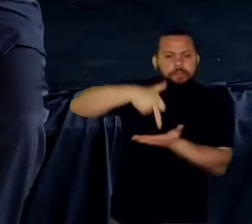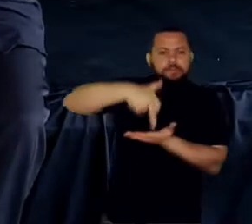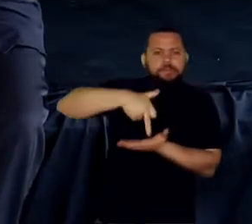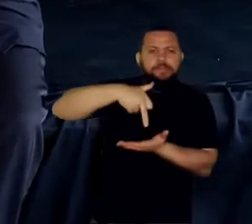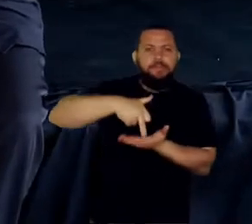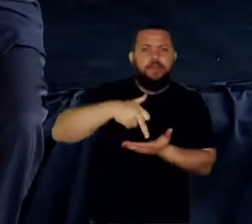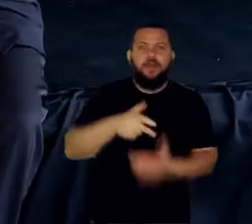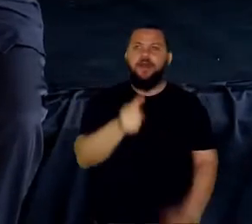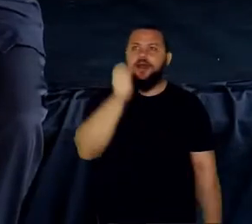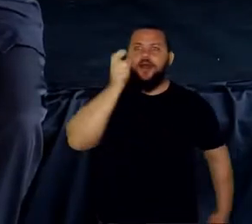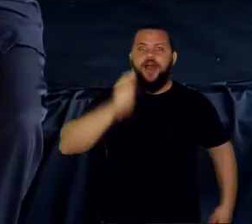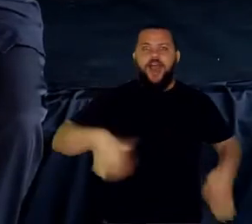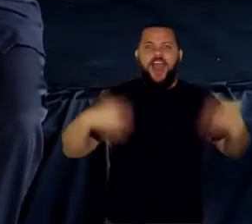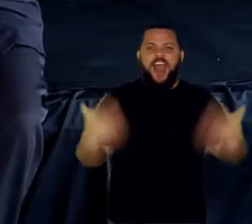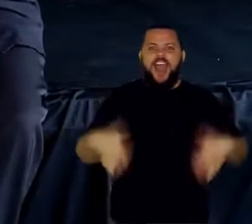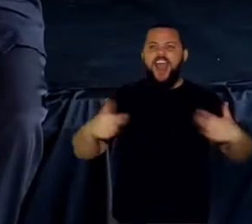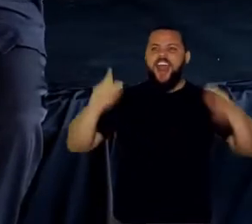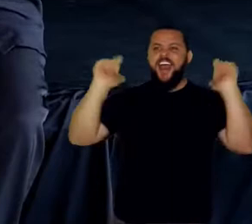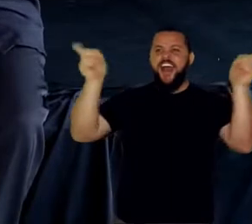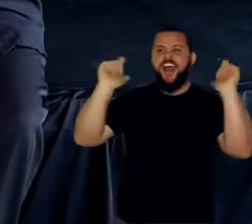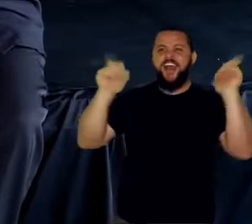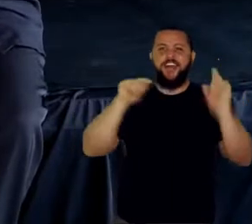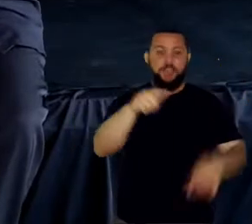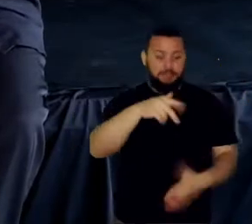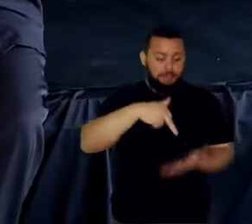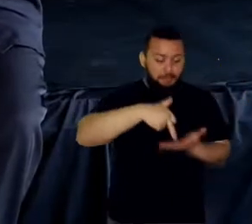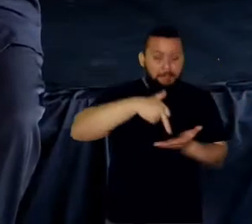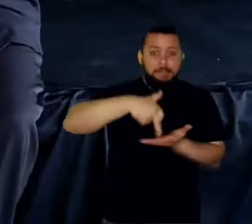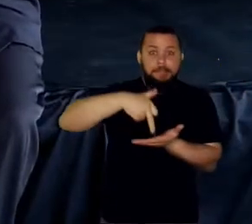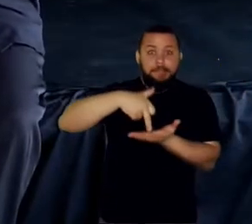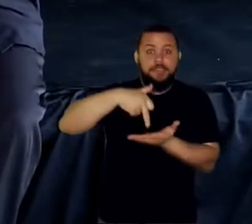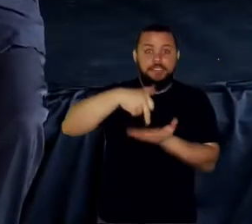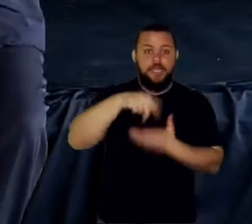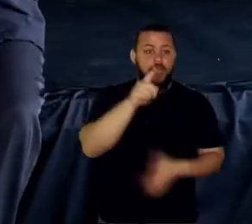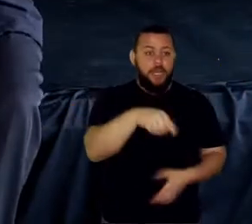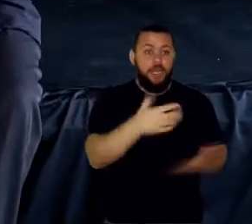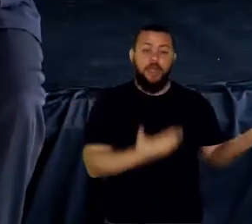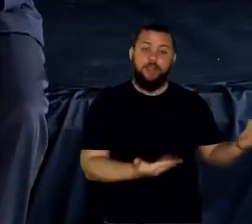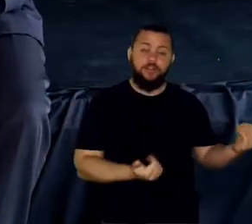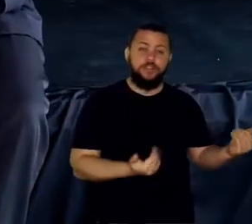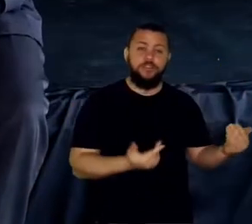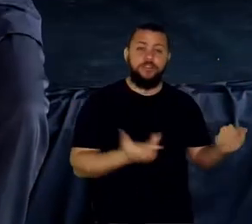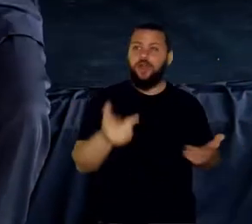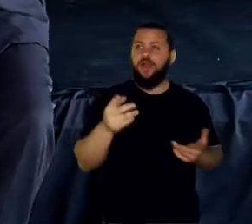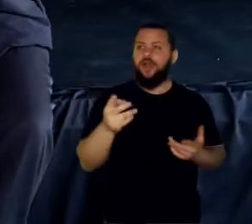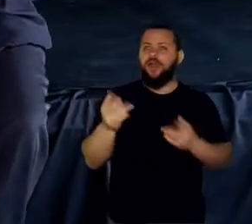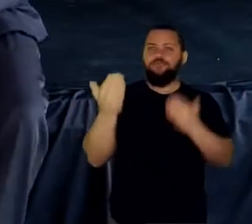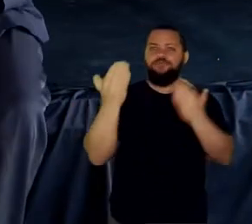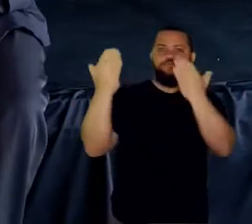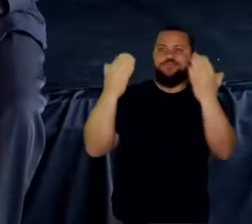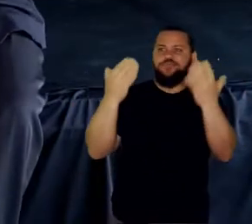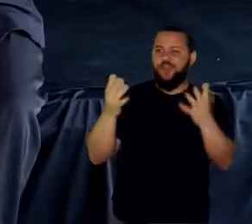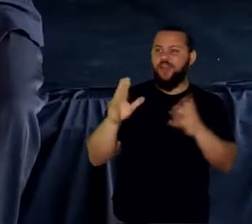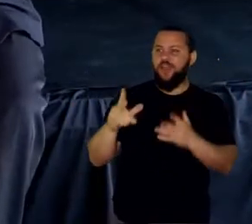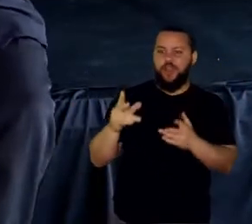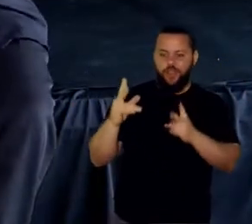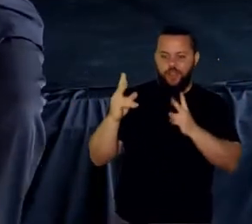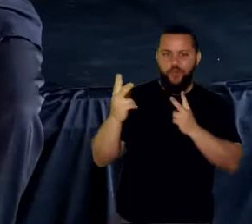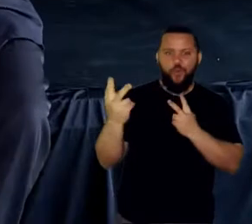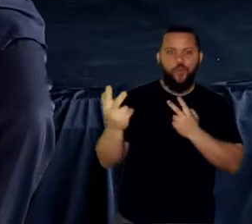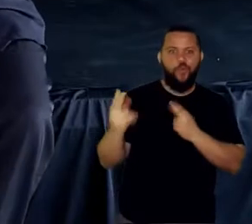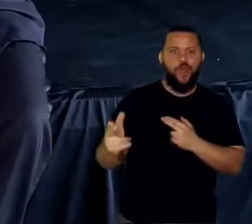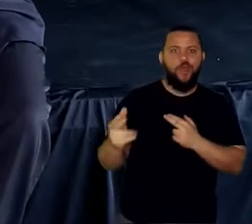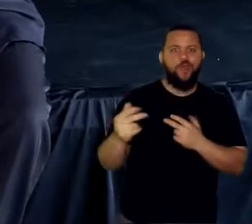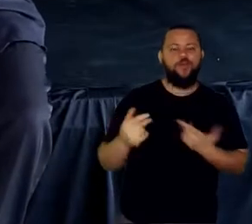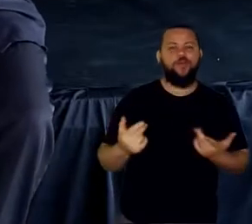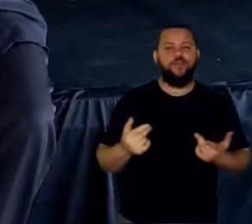um menino, né? É um adolescente. Então, a identificação e os adultos... Ah, eu conheço. Eu já vi isso aí na escola. Tem um